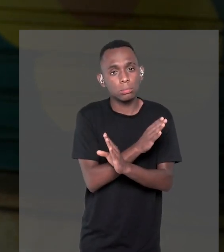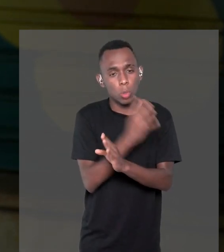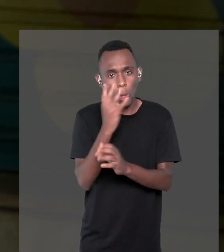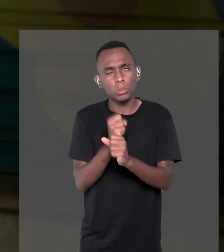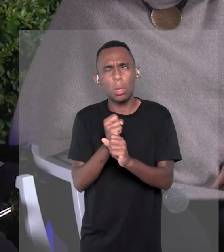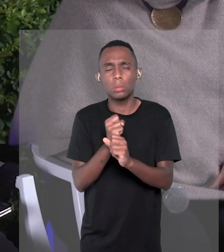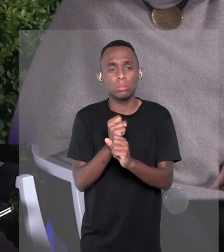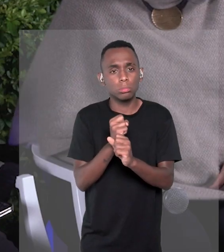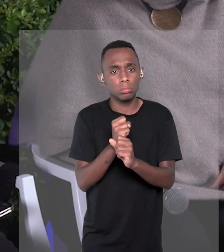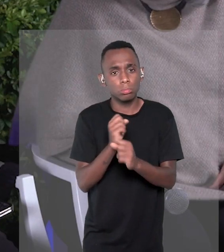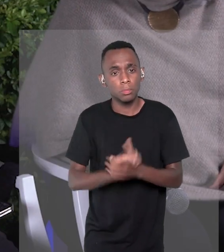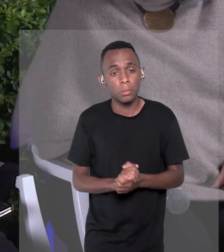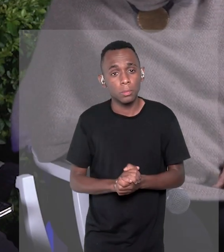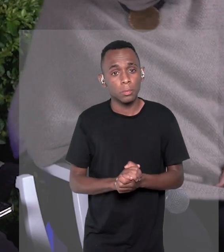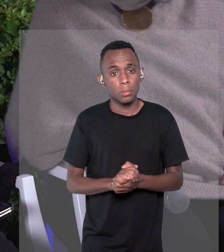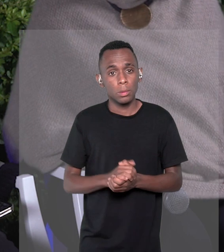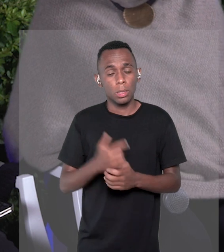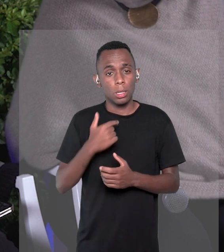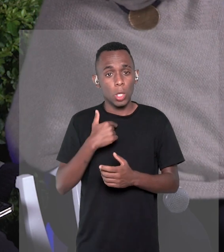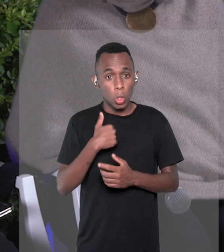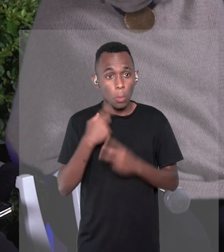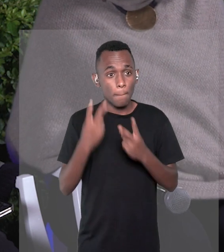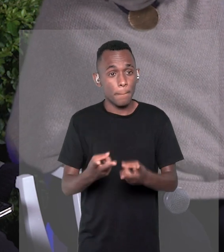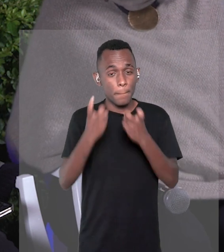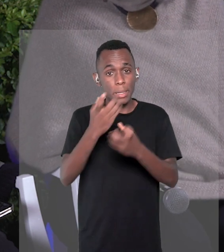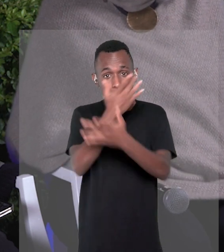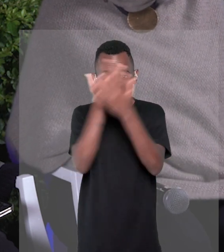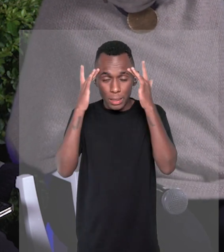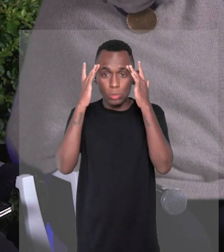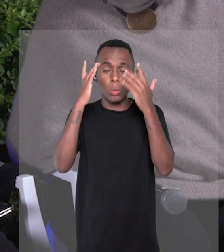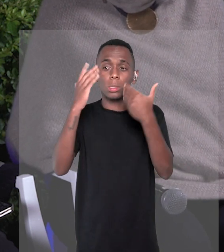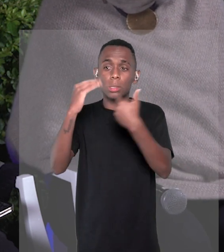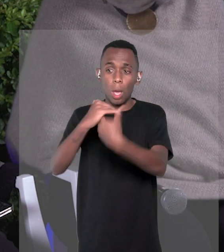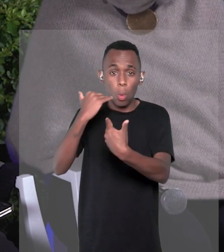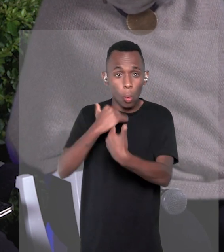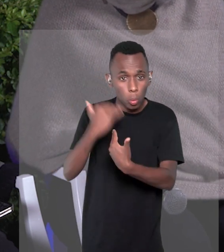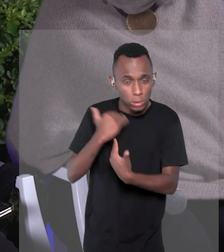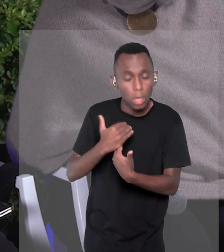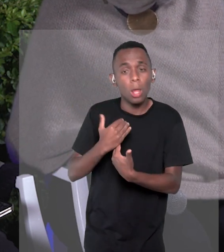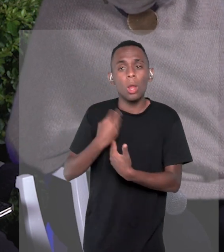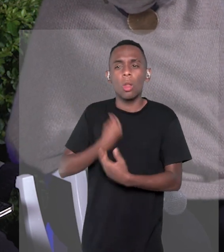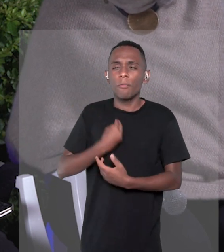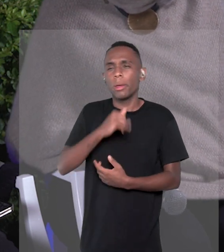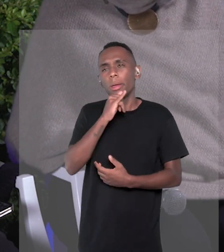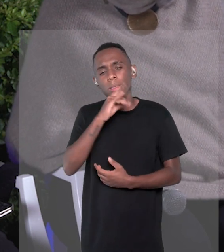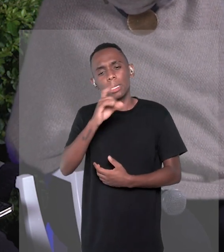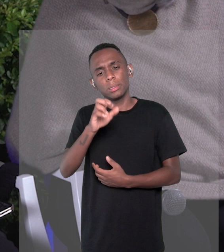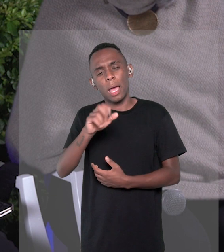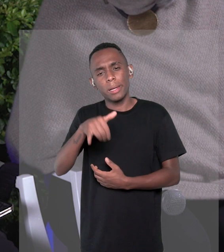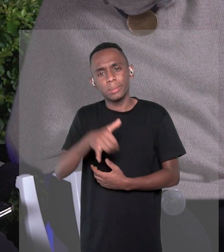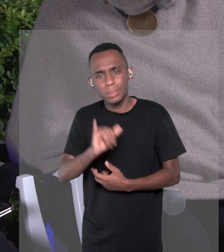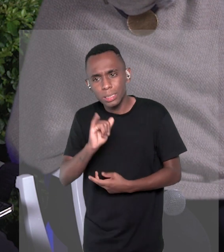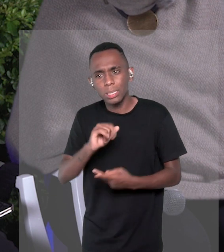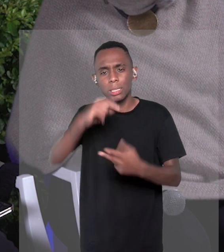Maravilha. Eu acho que, assim, dando sequência, e já tá passando a palavra para a Rosisca fazer o encerramento, o gancho todo está na linha que